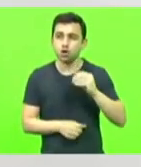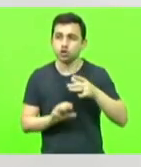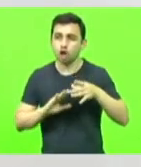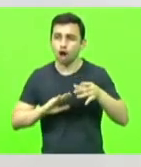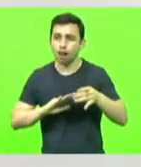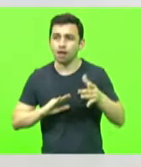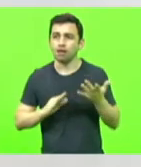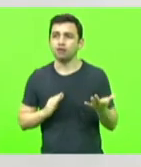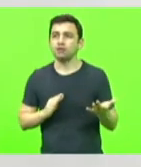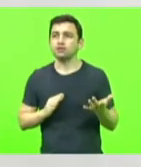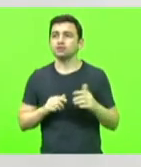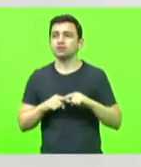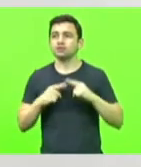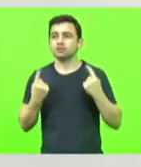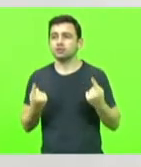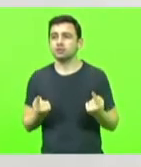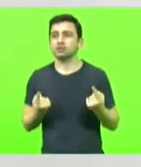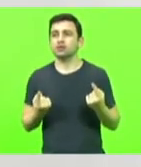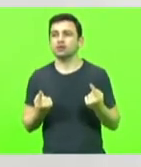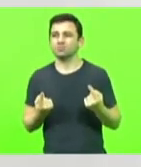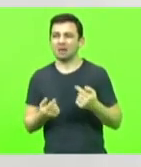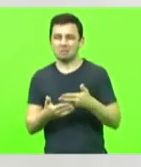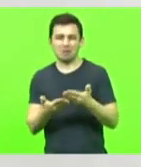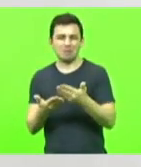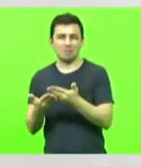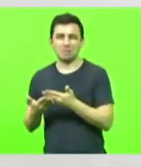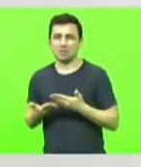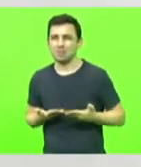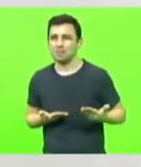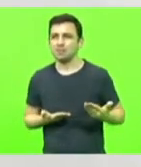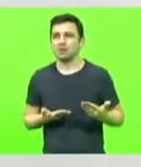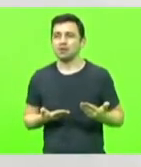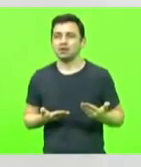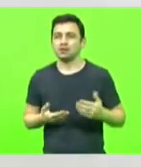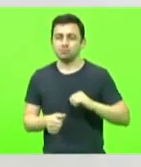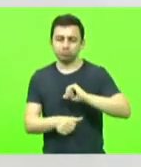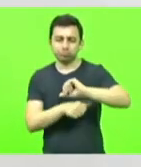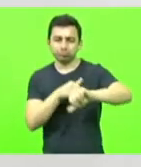A diminuição e perca da biodiversidade, aliadas às alterações do